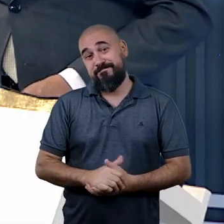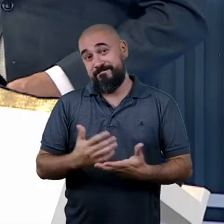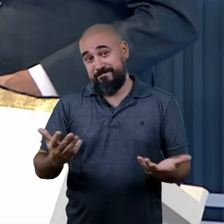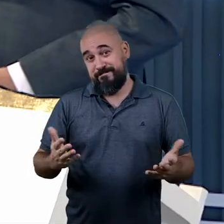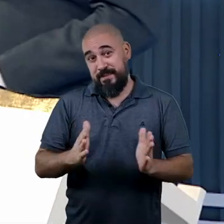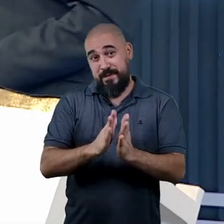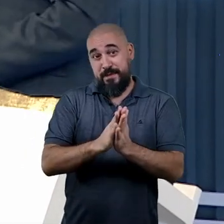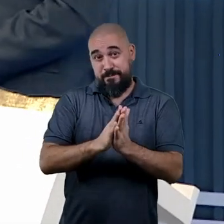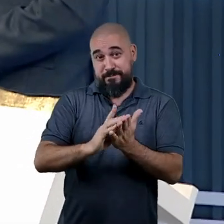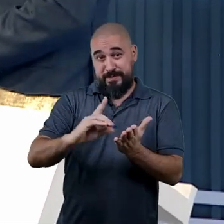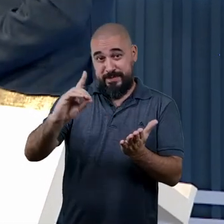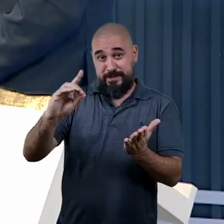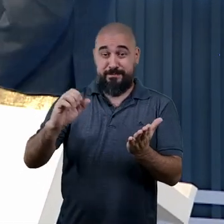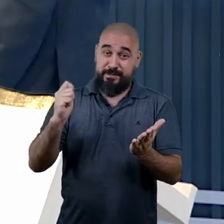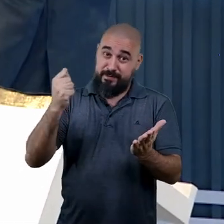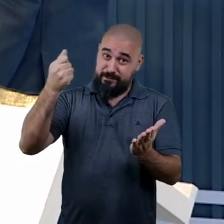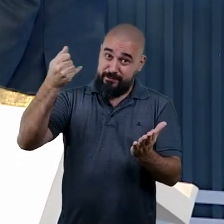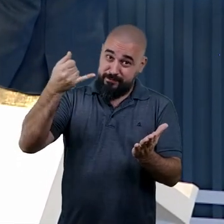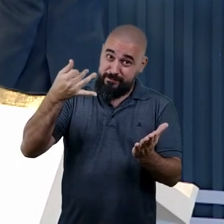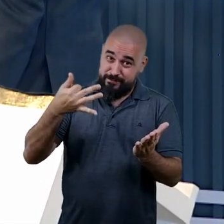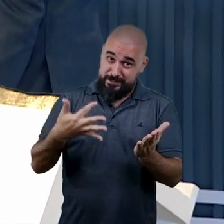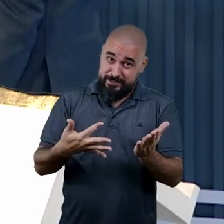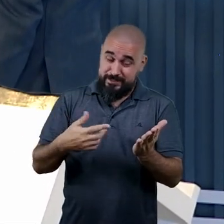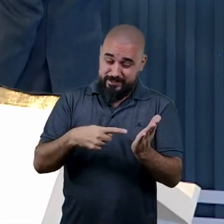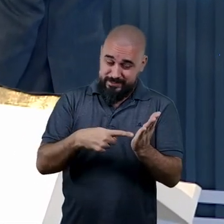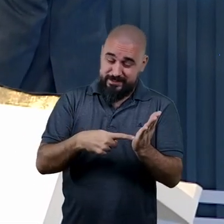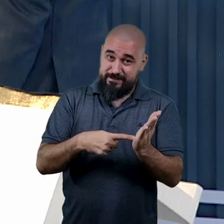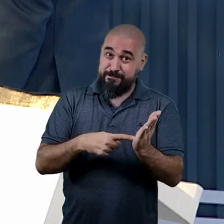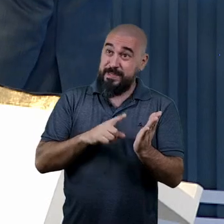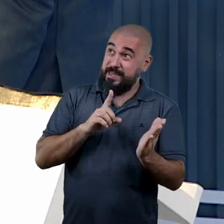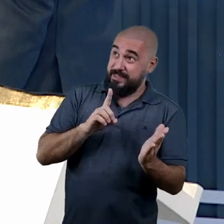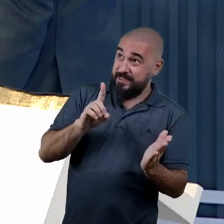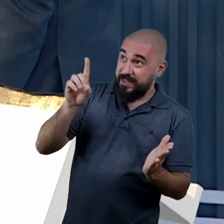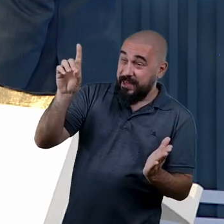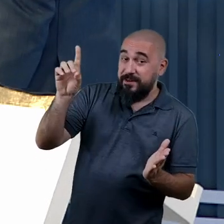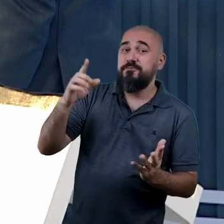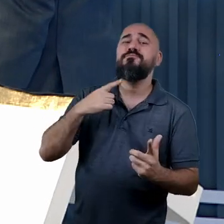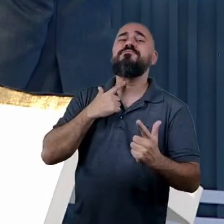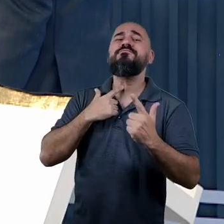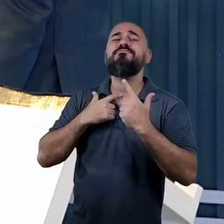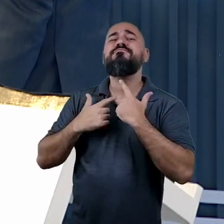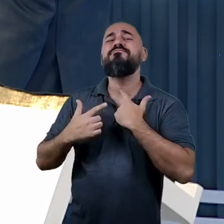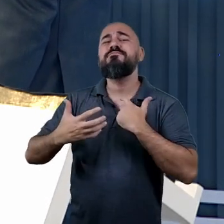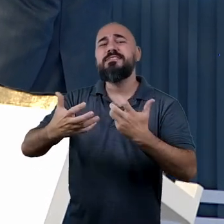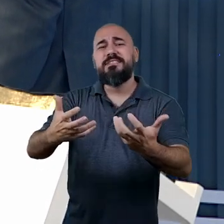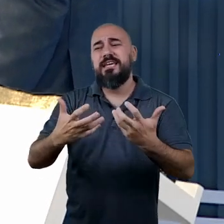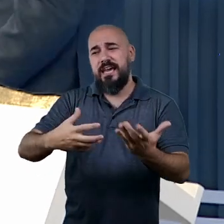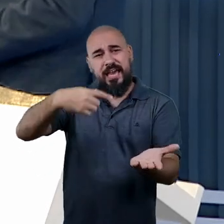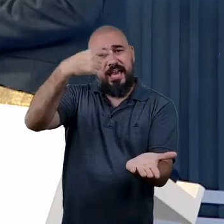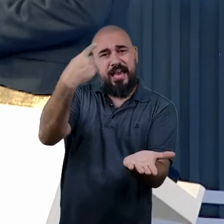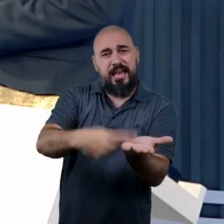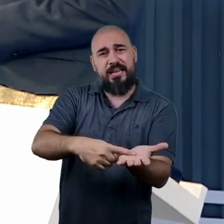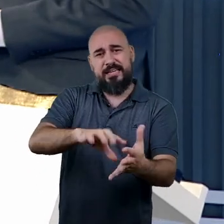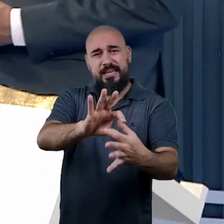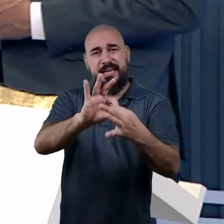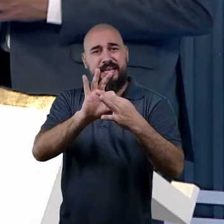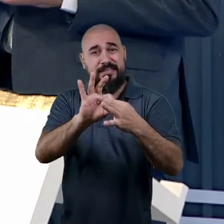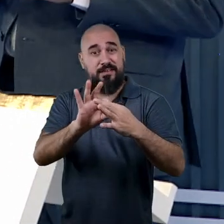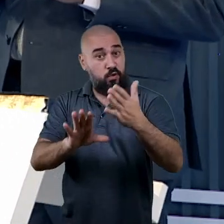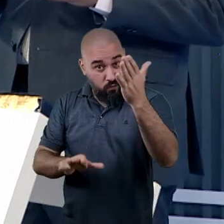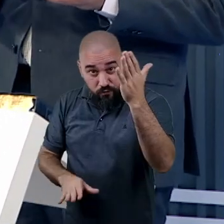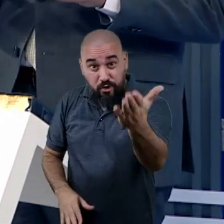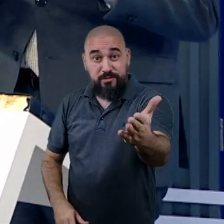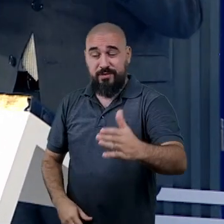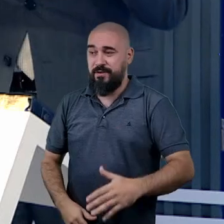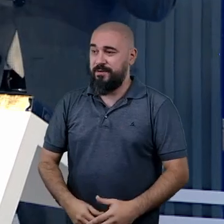do Senhor que Ele deseja estabelecer uma aliança com você.